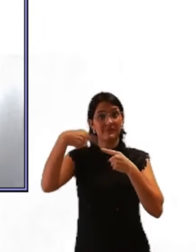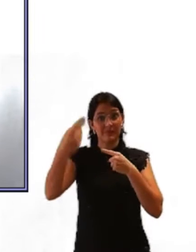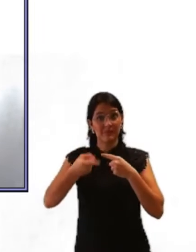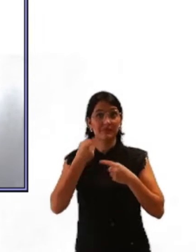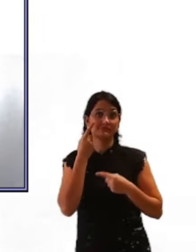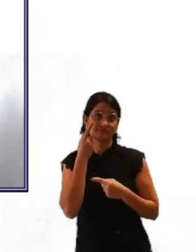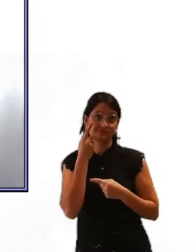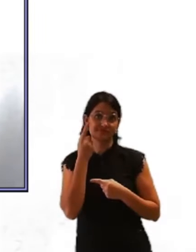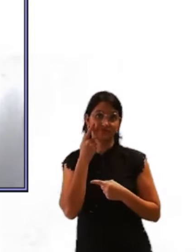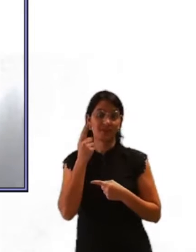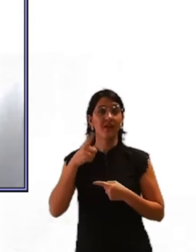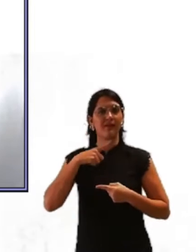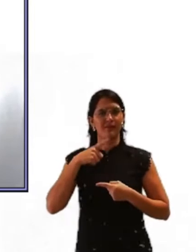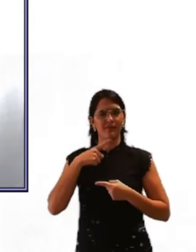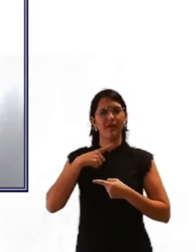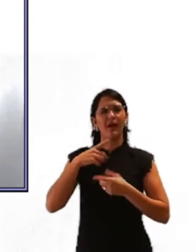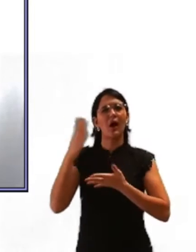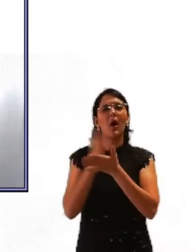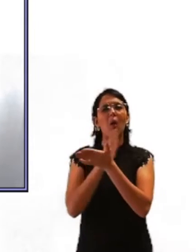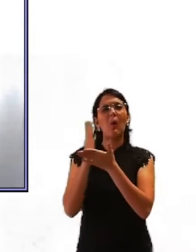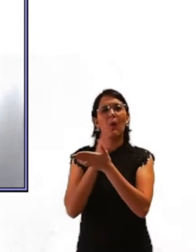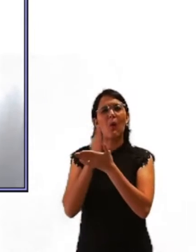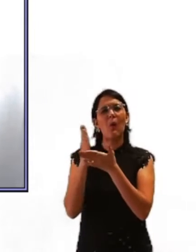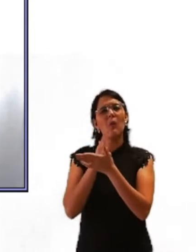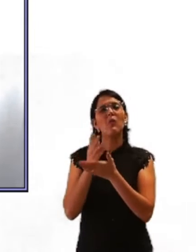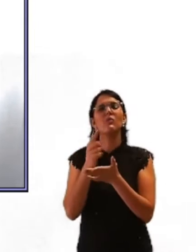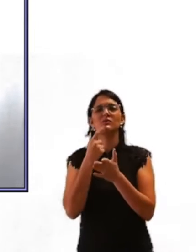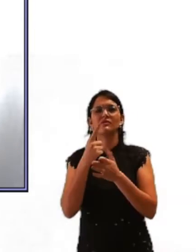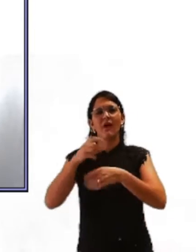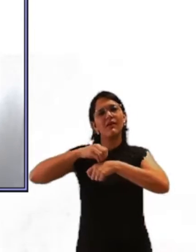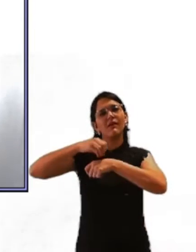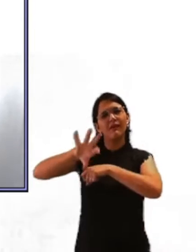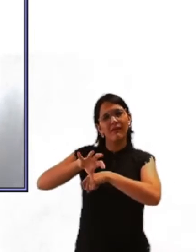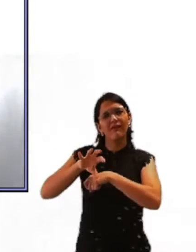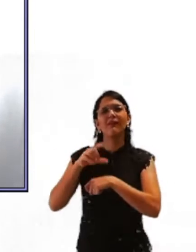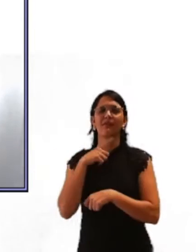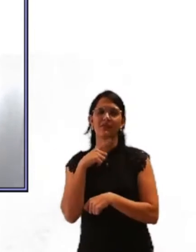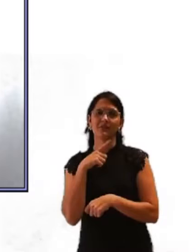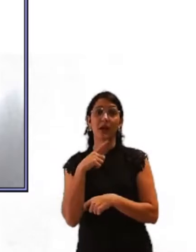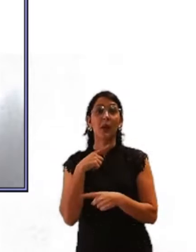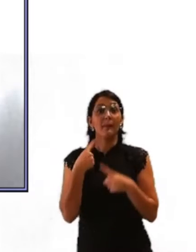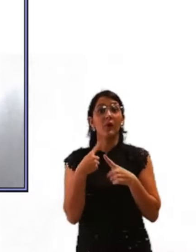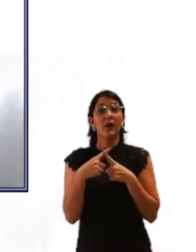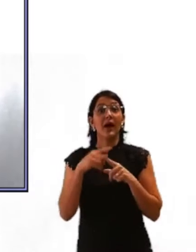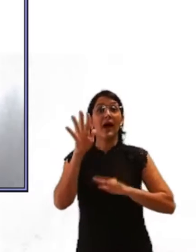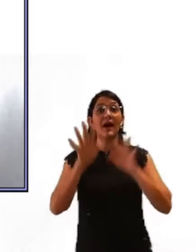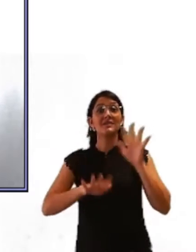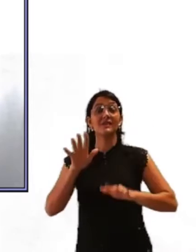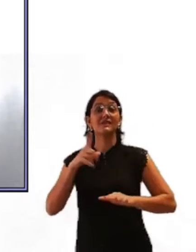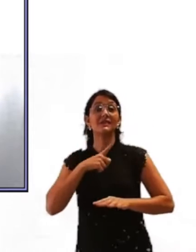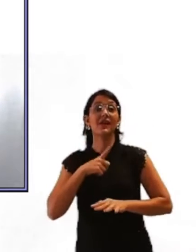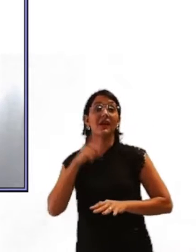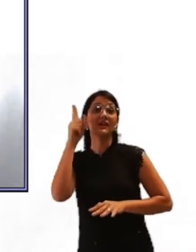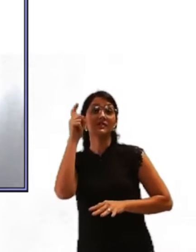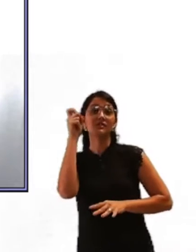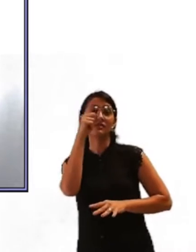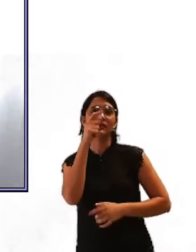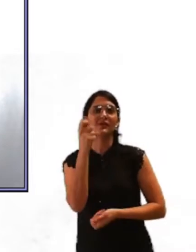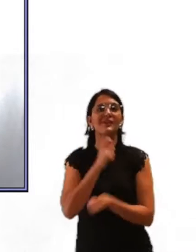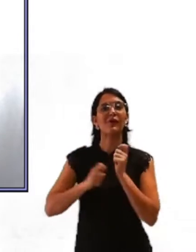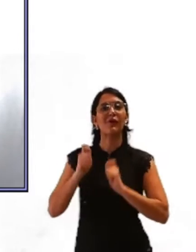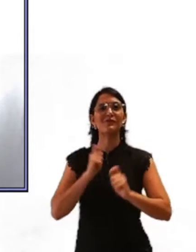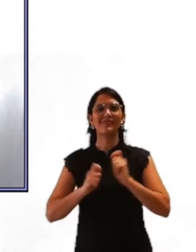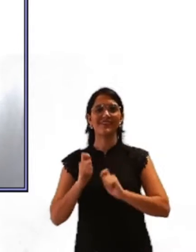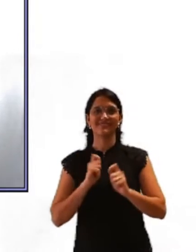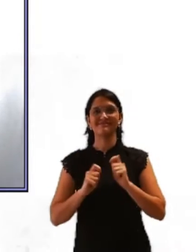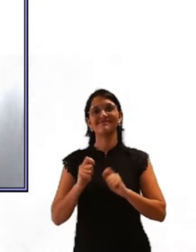que há uma crítica em relação a isso, justamente porque teria uma dificuldade de controlar isso,